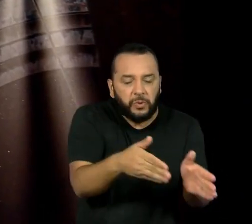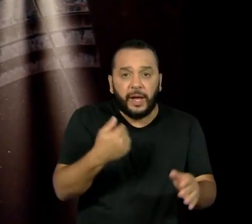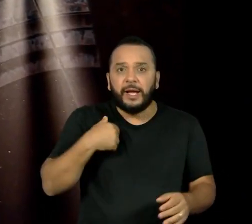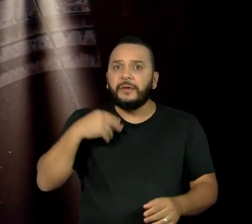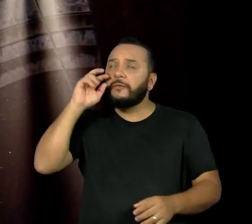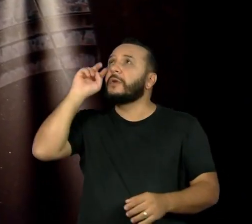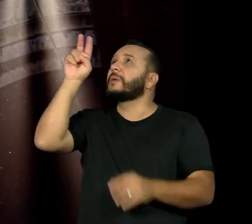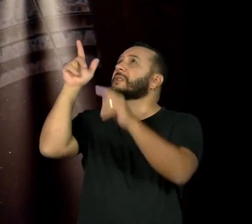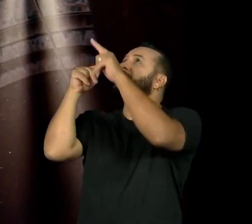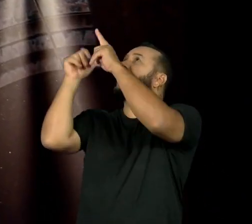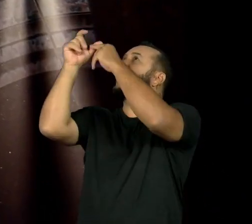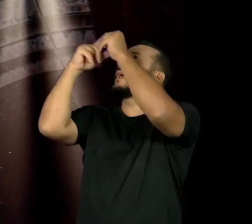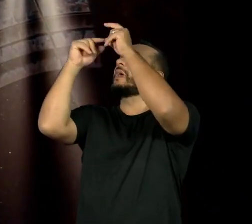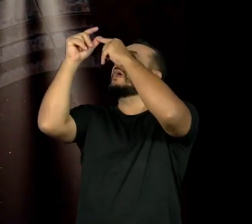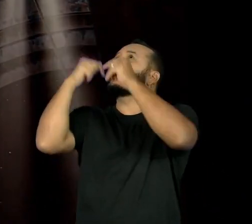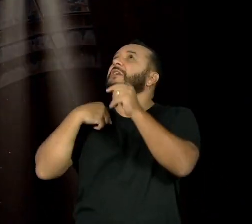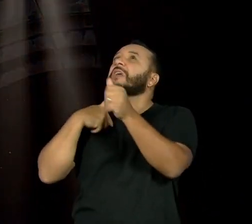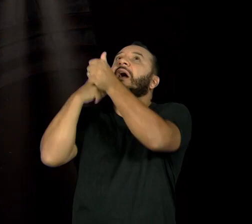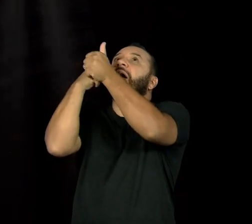que o levou até o local.